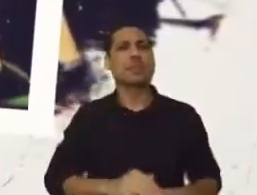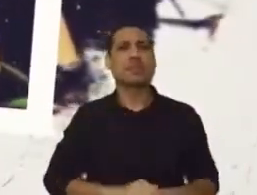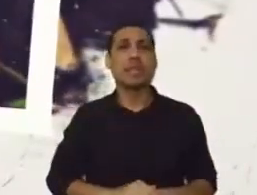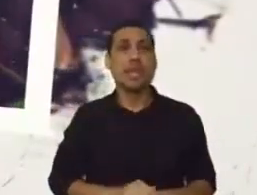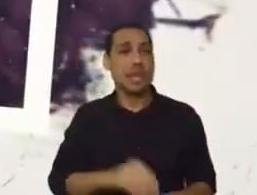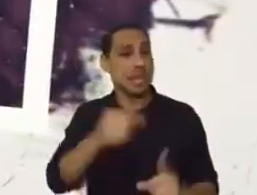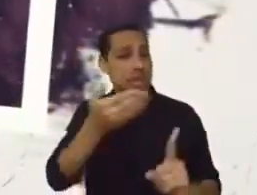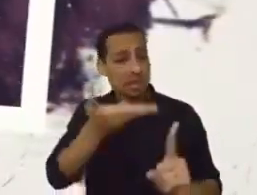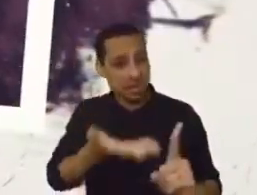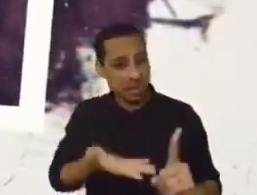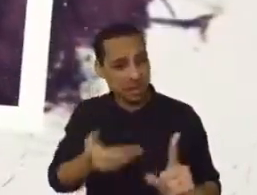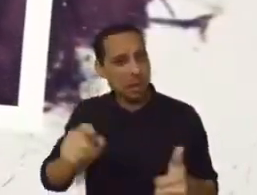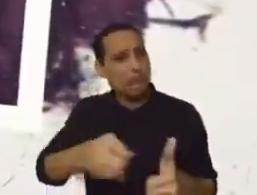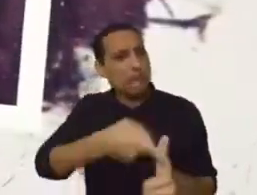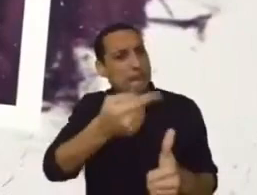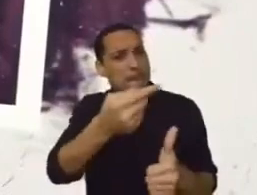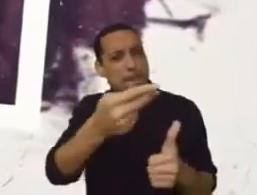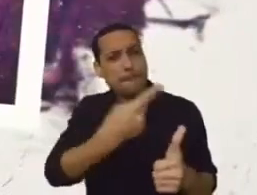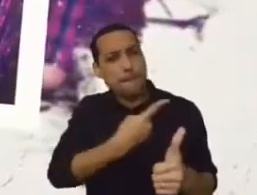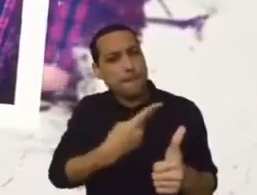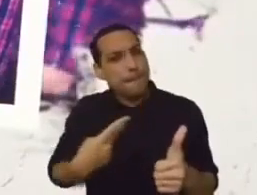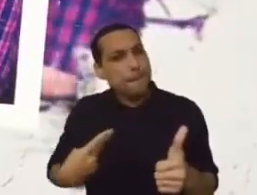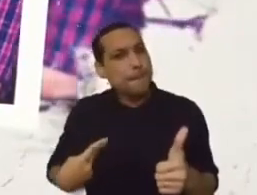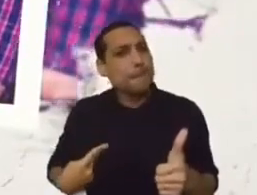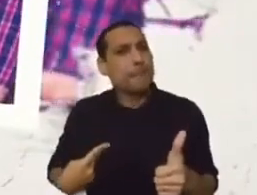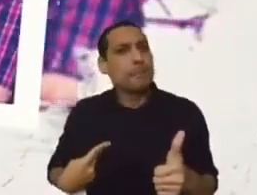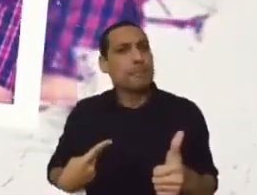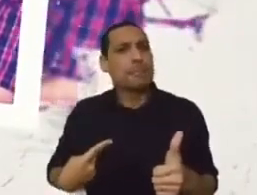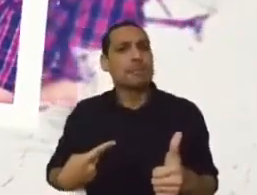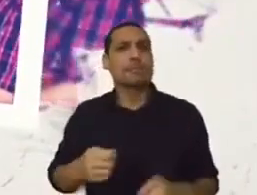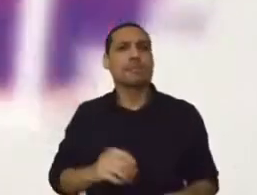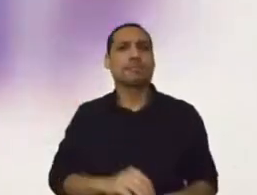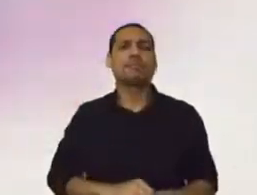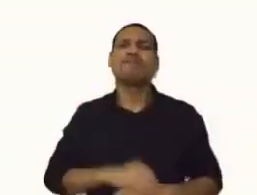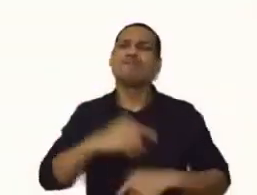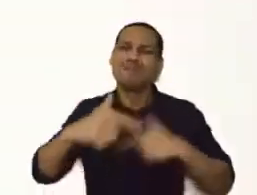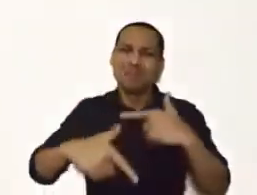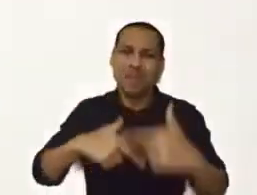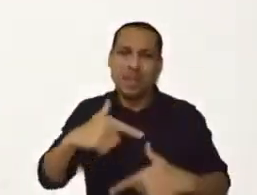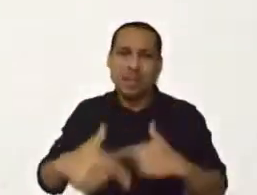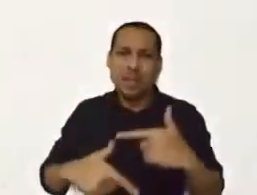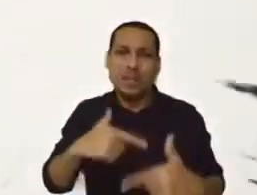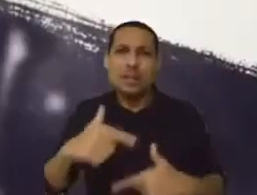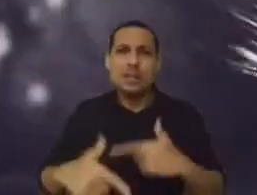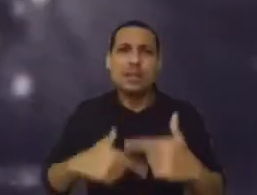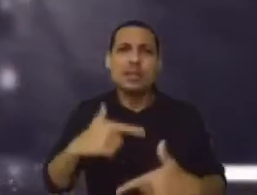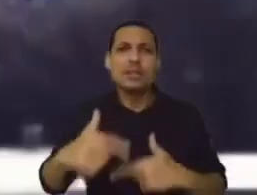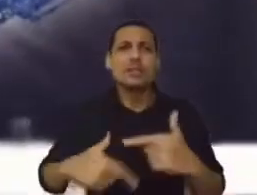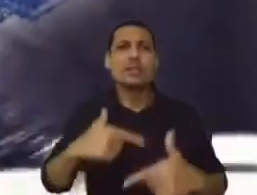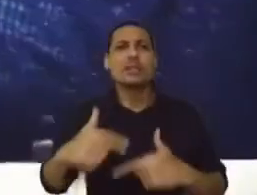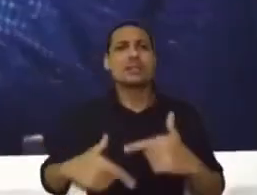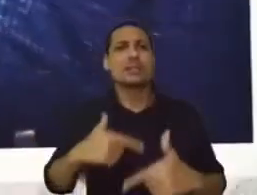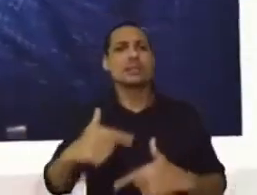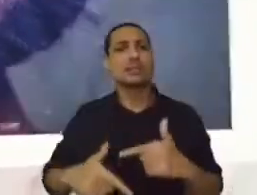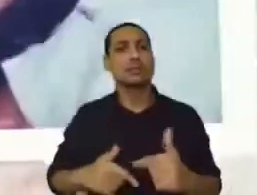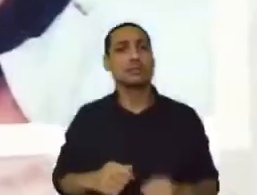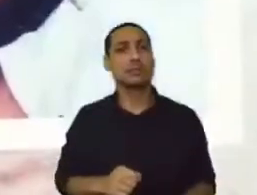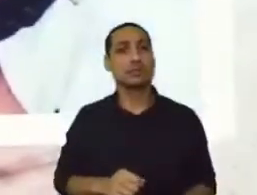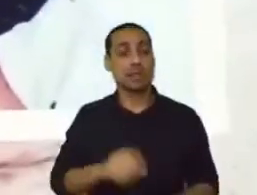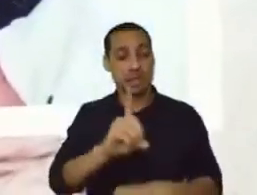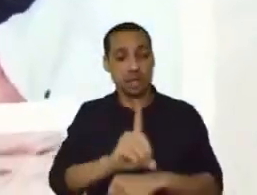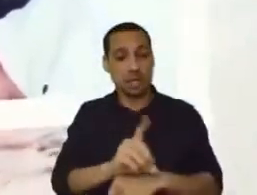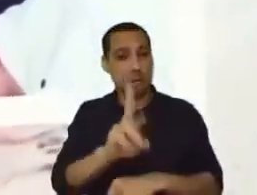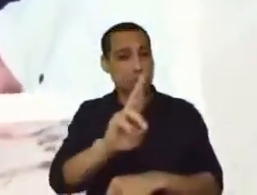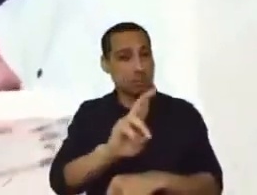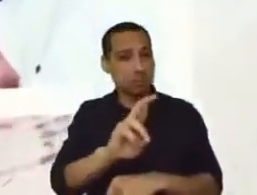se licenciou. Exerceu o cargo por alguns meses, até a eleição de João Felício. Doutor em Relações Internacionais pela USP,